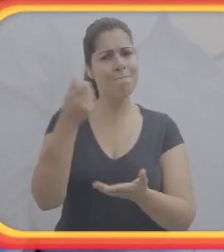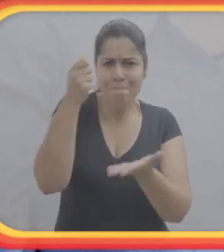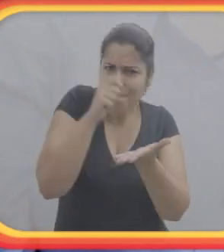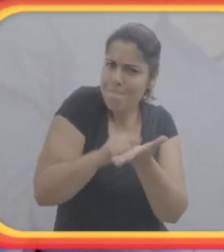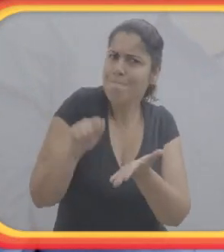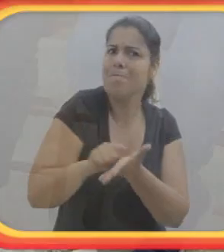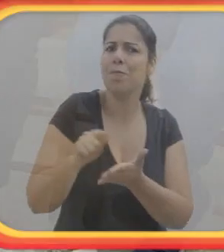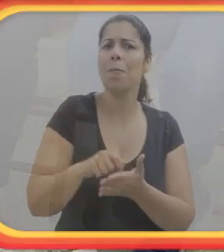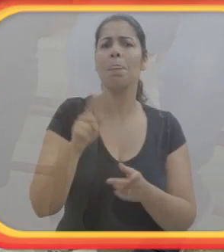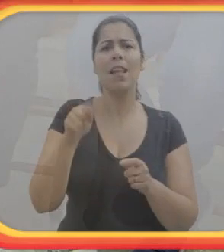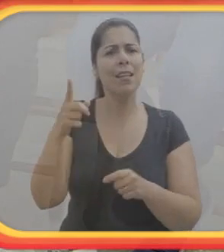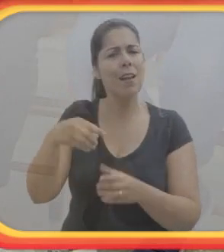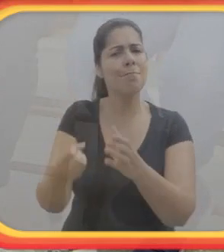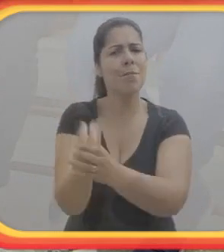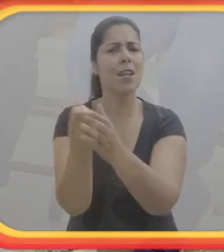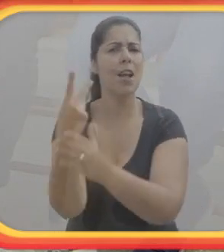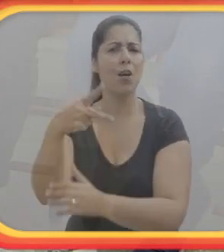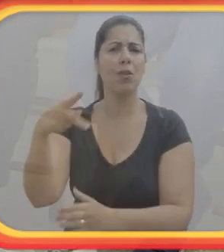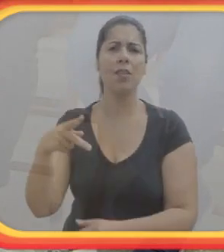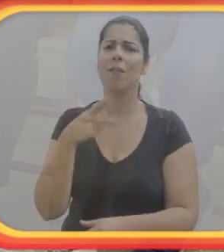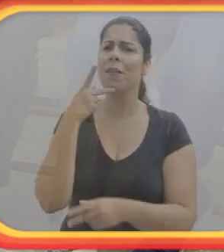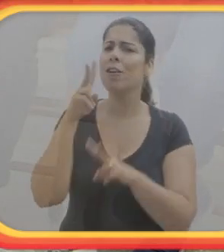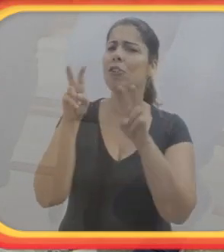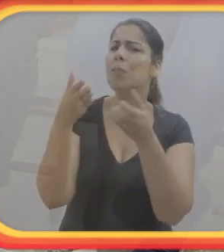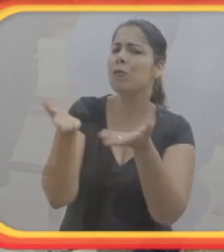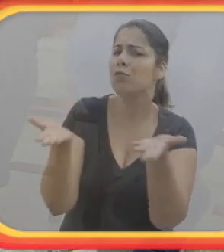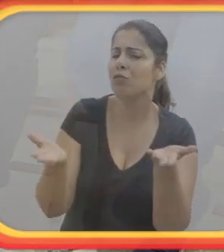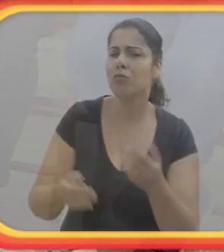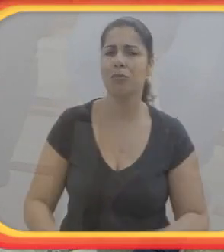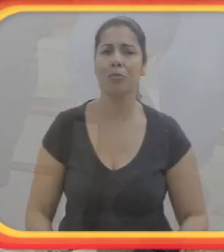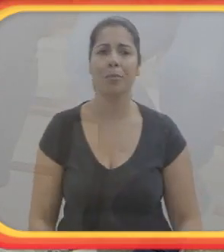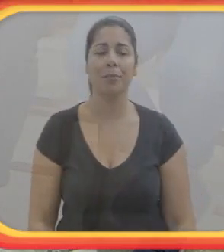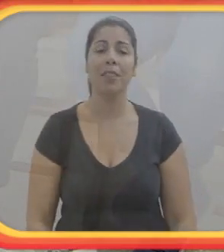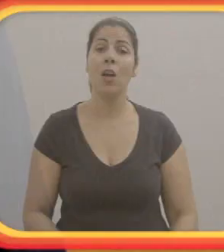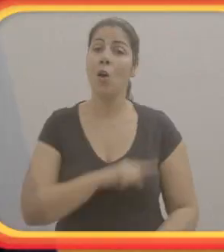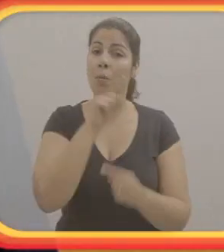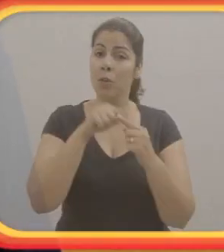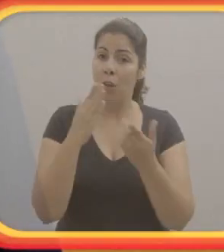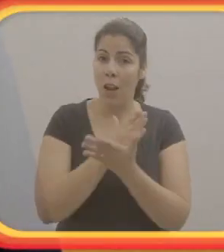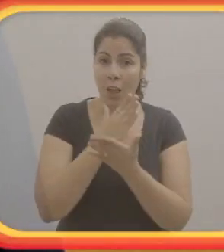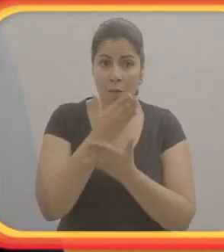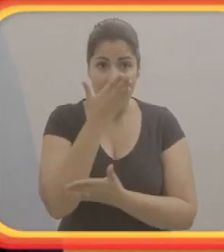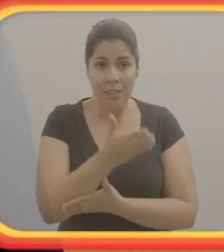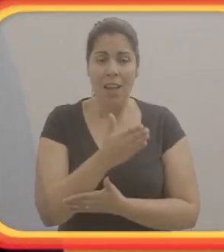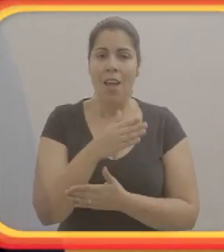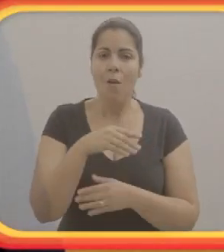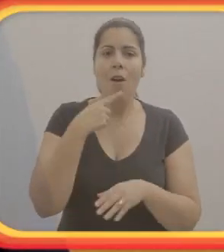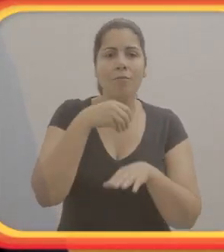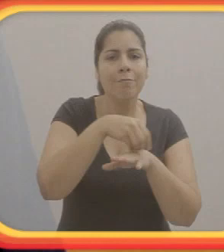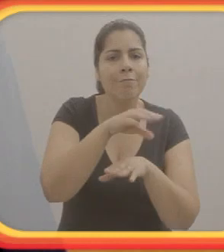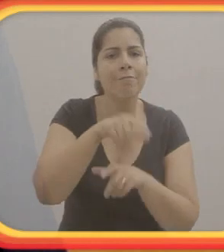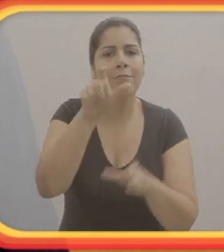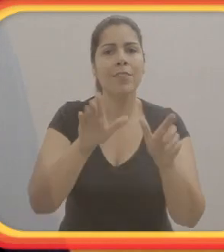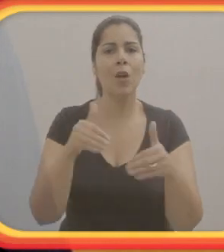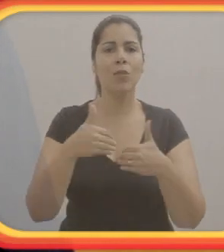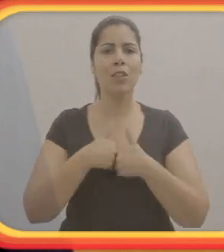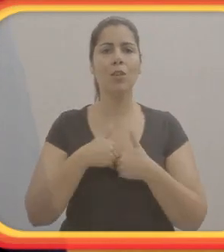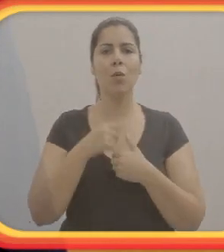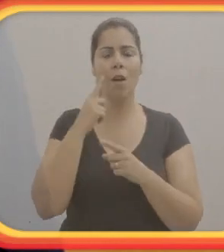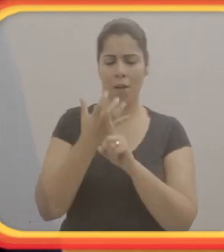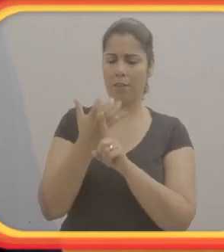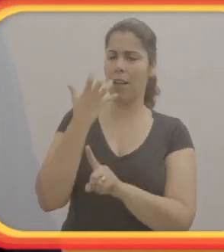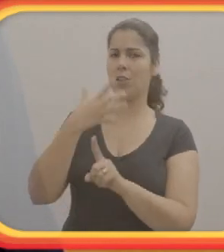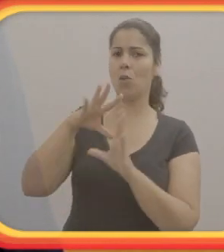para poderem se destacarem no mundo da arte. Perfeito. Gente, eu adorei esse papo e eu vou continuar